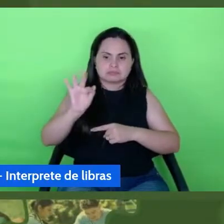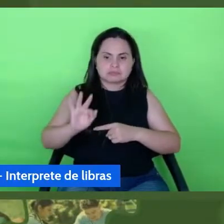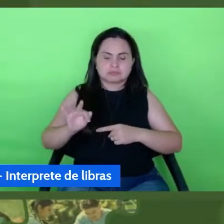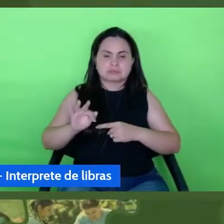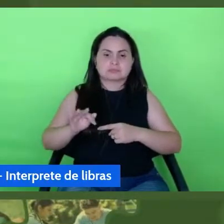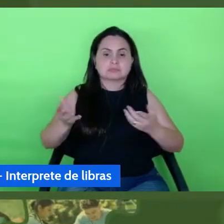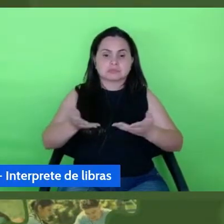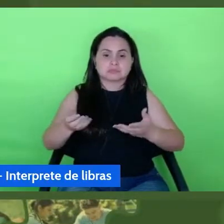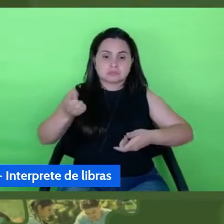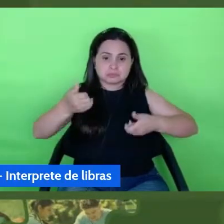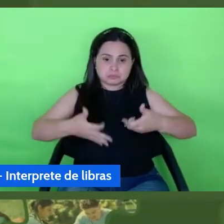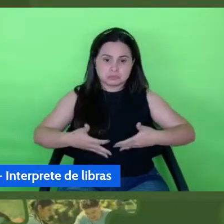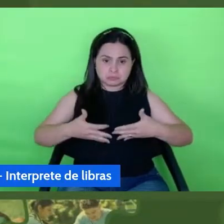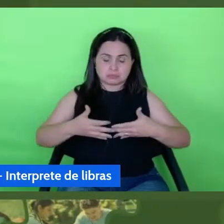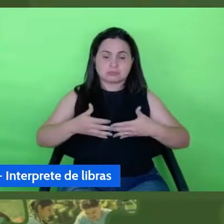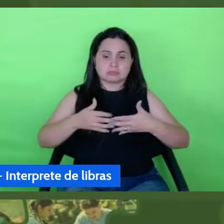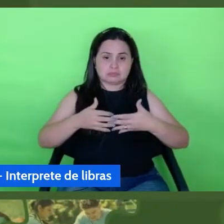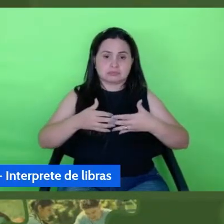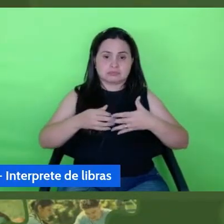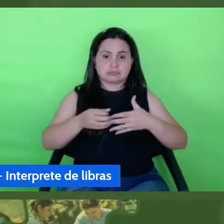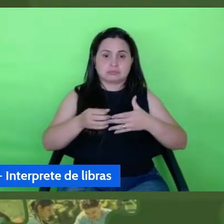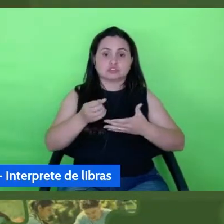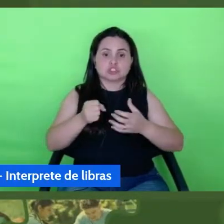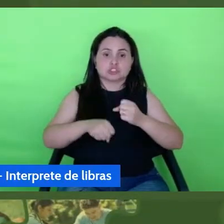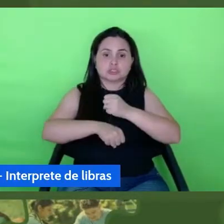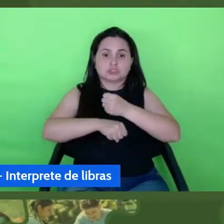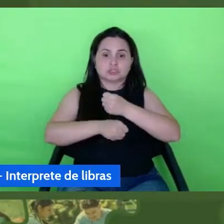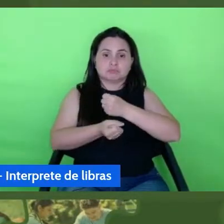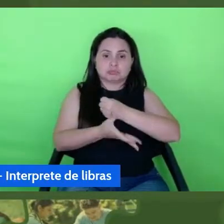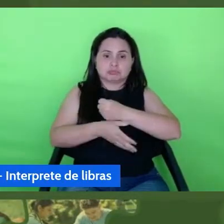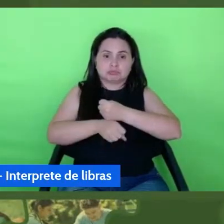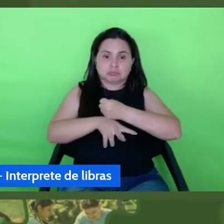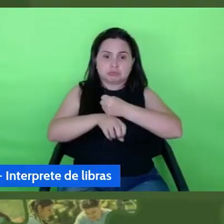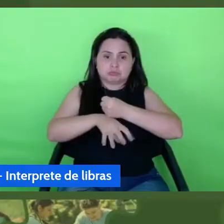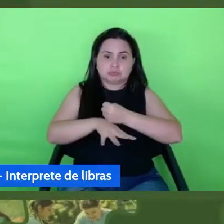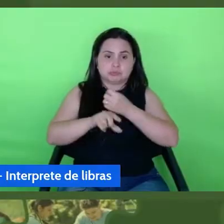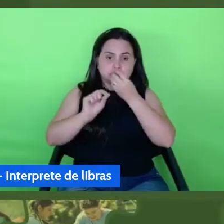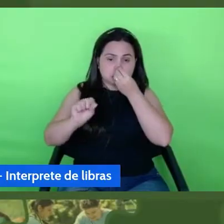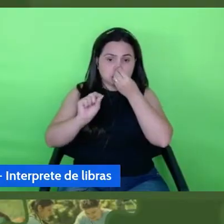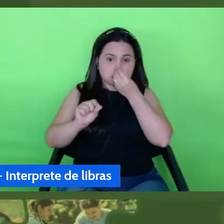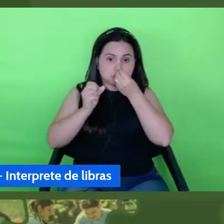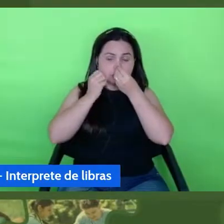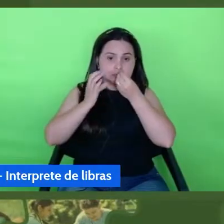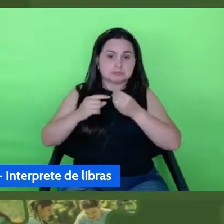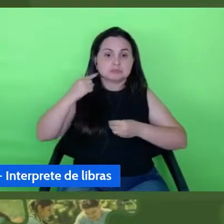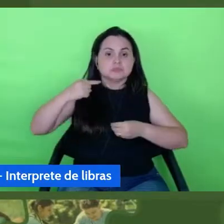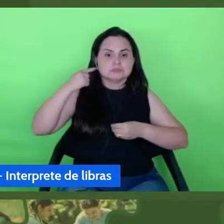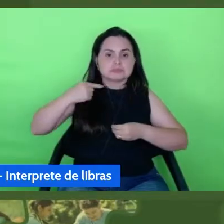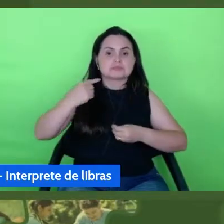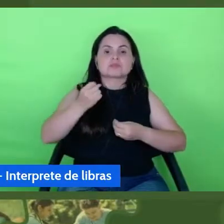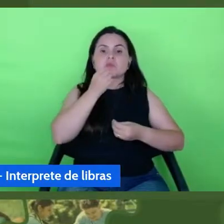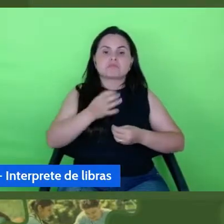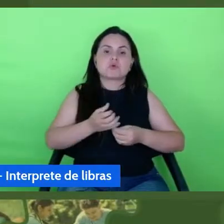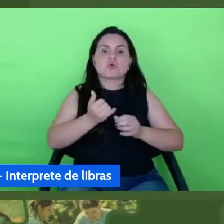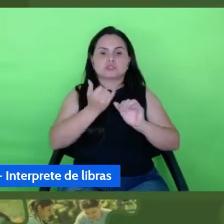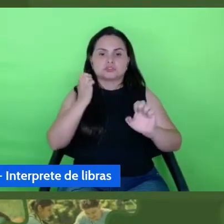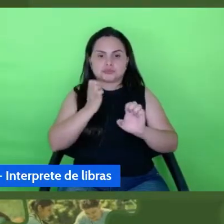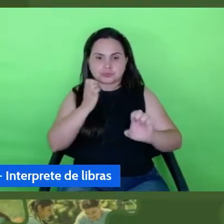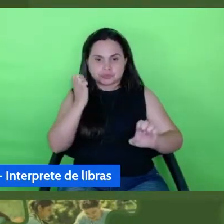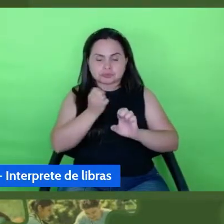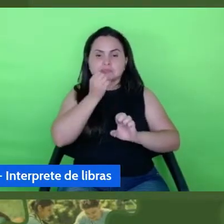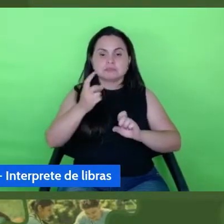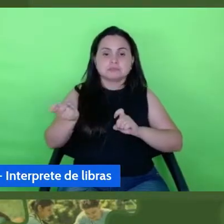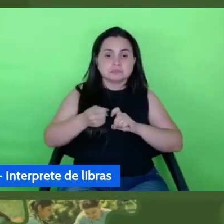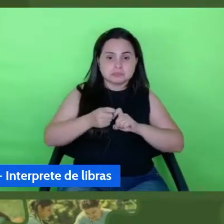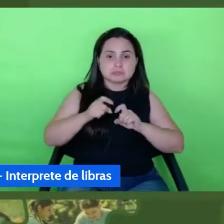muito de soft skills, né? Não é só o conhecimento técnico, um bom advogado, um bom engenheiro, uma boa médica, né? Mas é